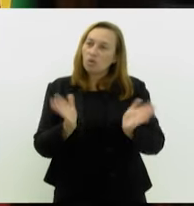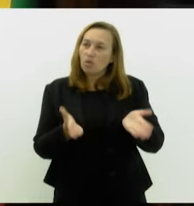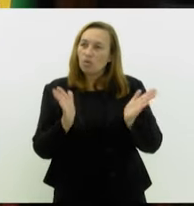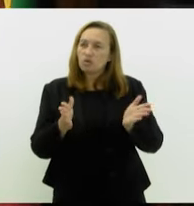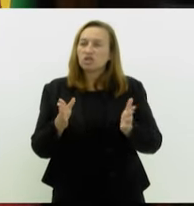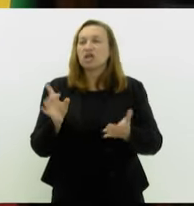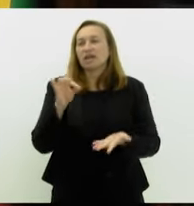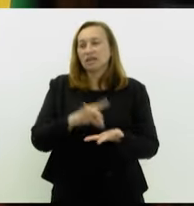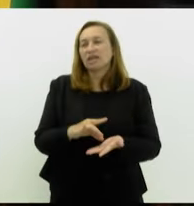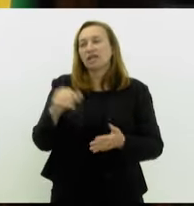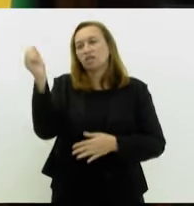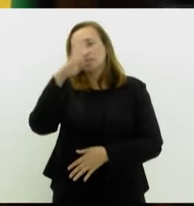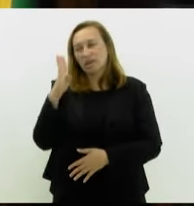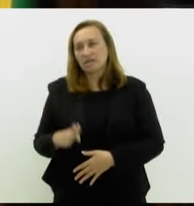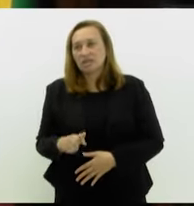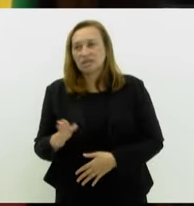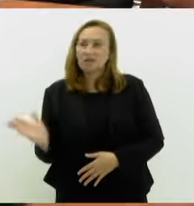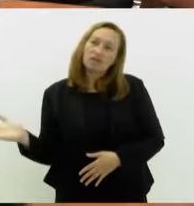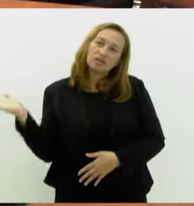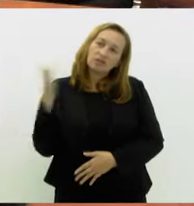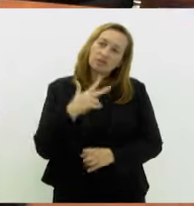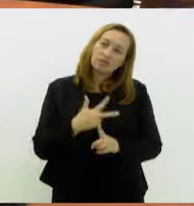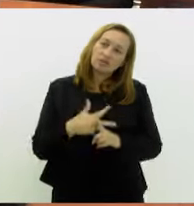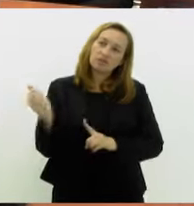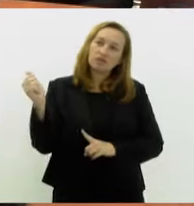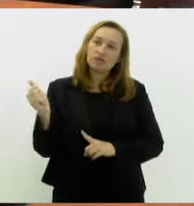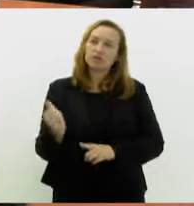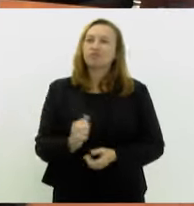no coração de cada um E vamos a